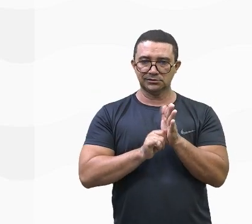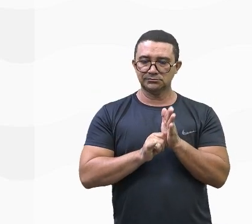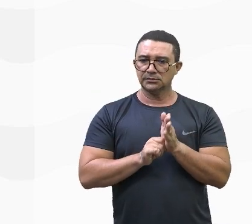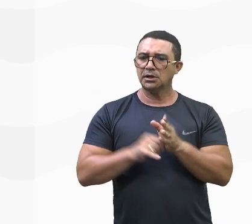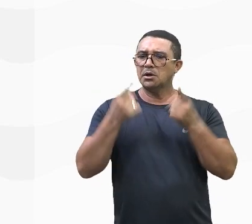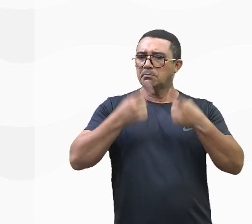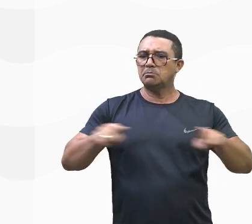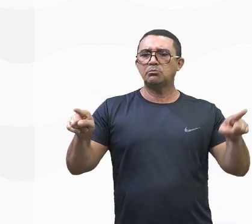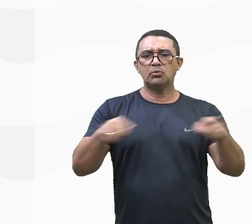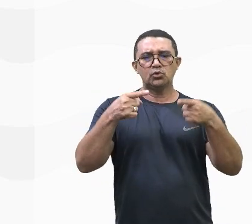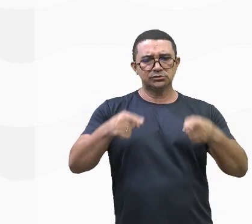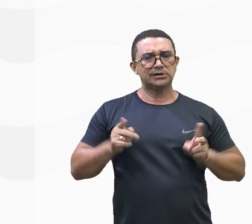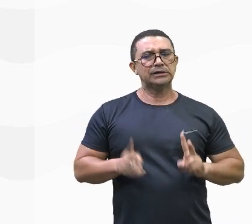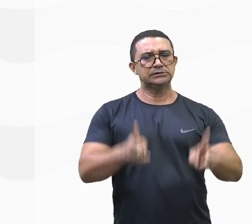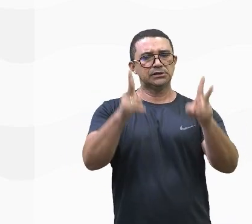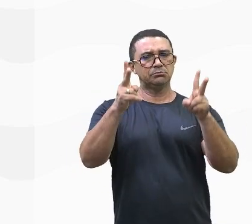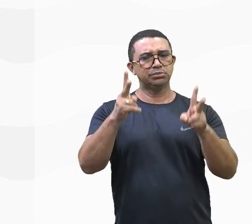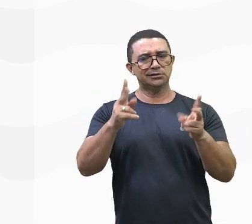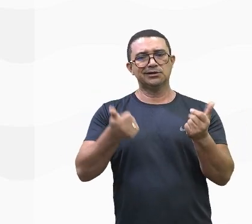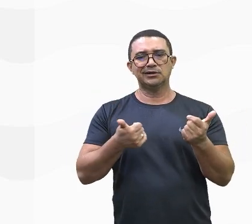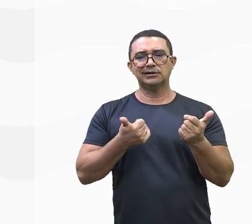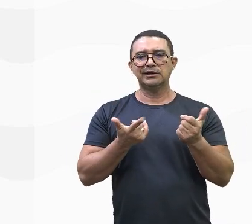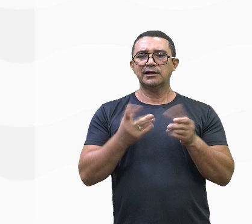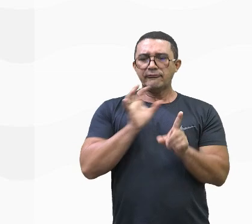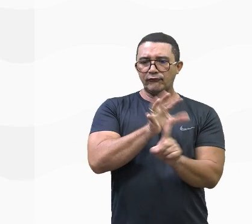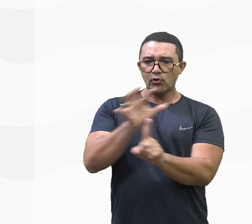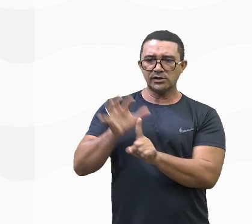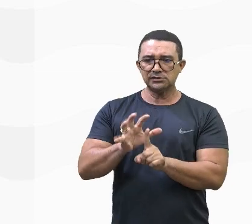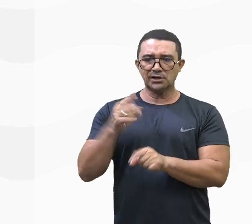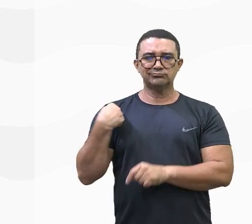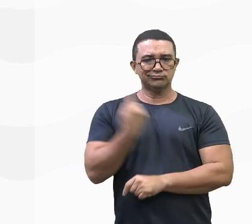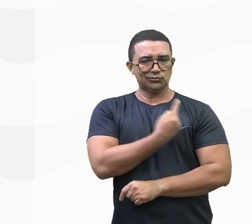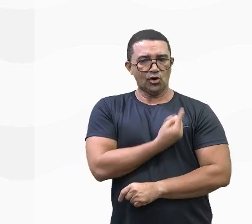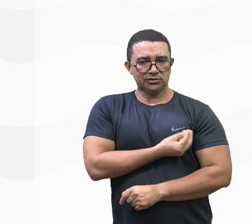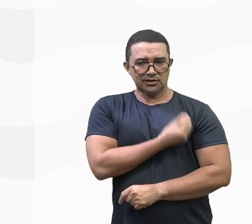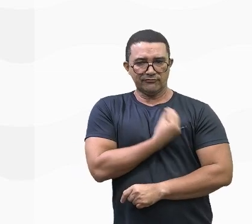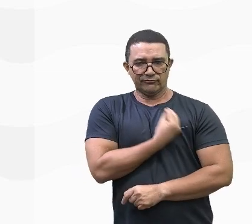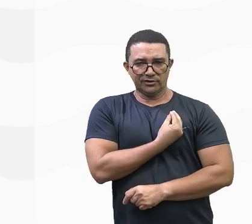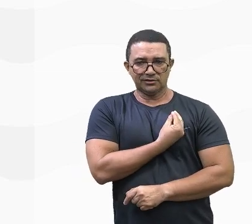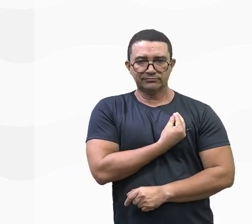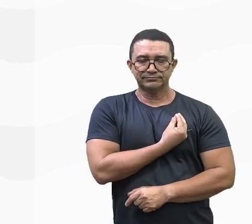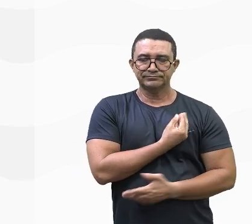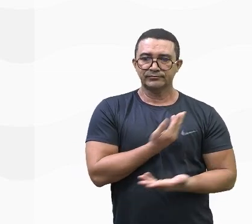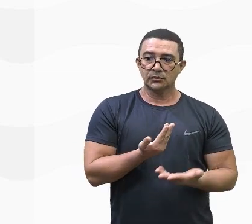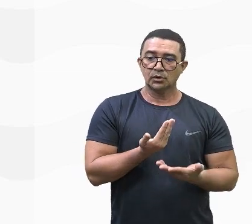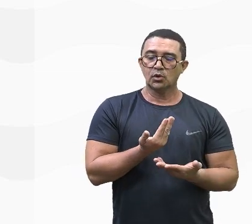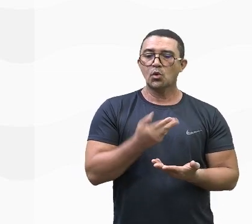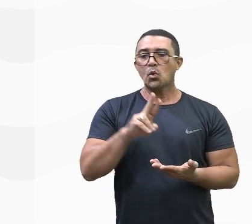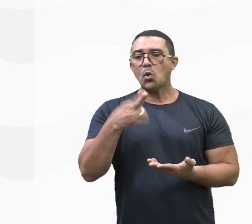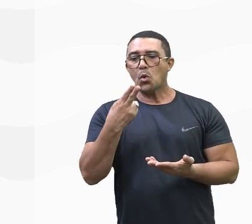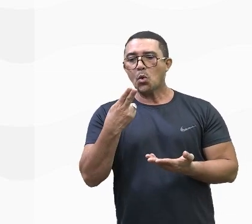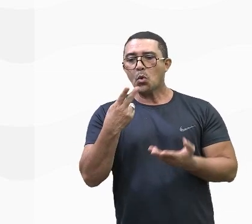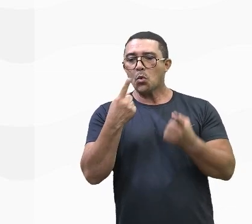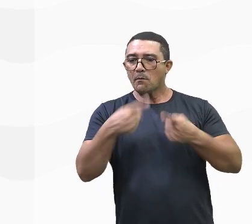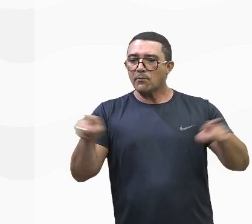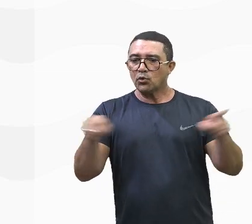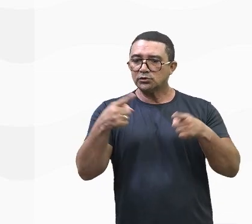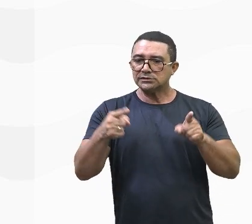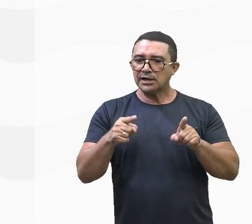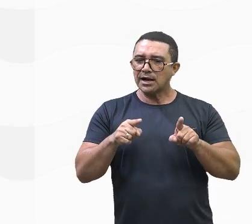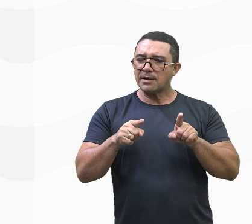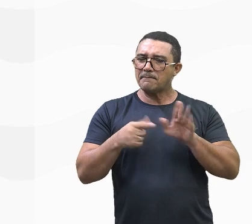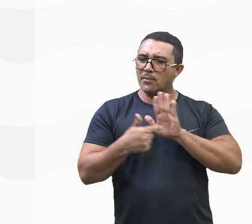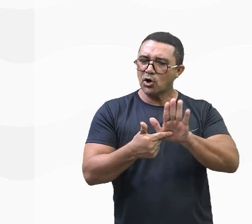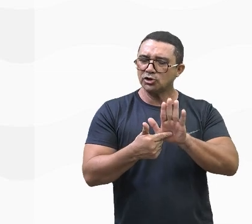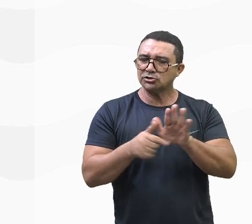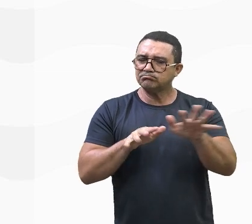tempo construindo a nossa vida, construindo ou ela está trazendo o ritmo da